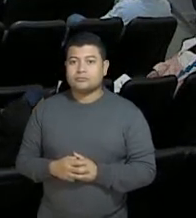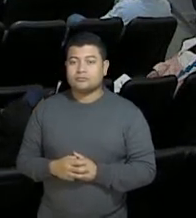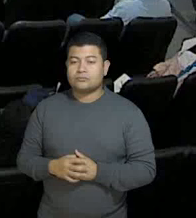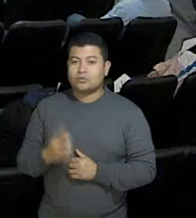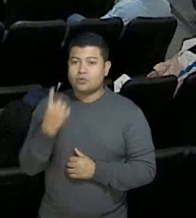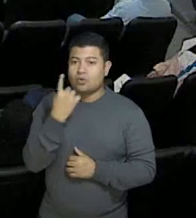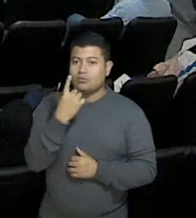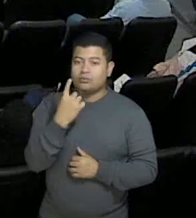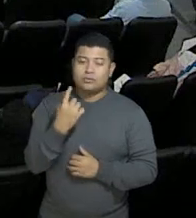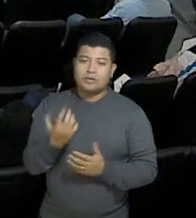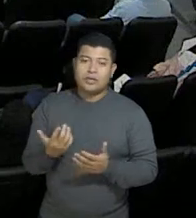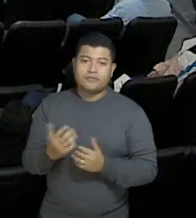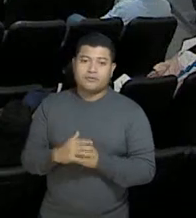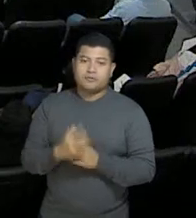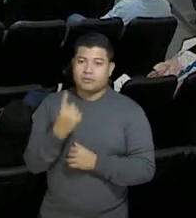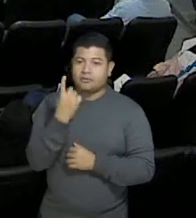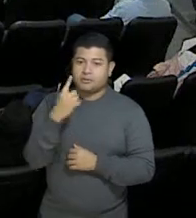pergunta?